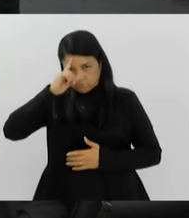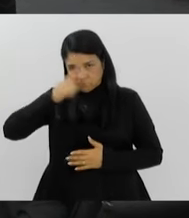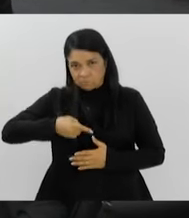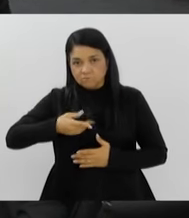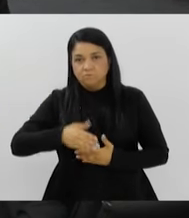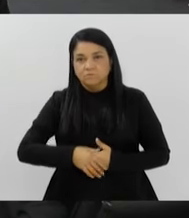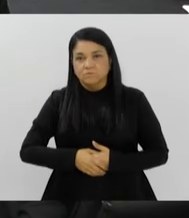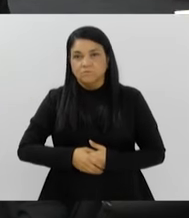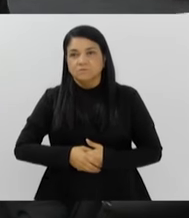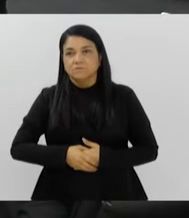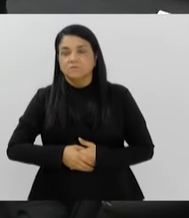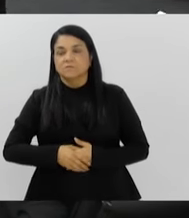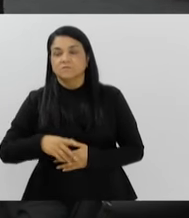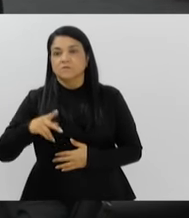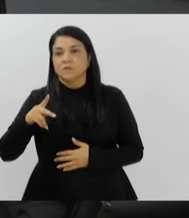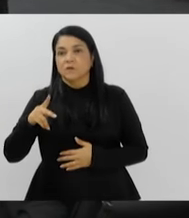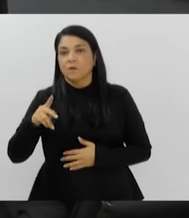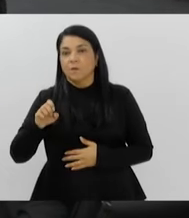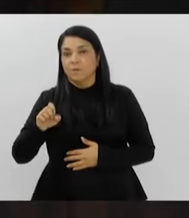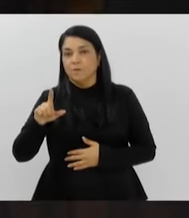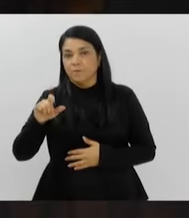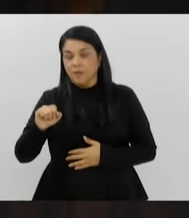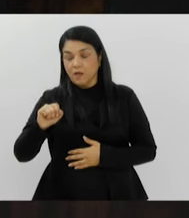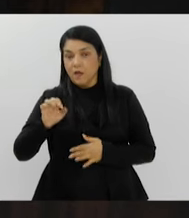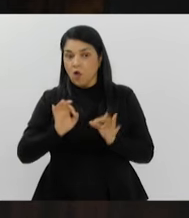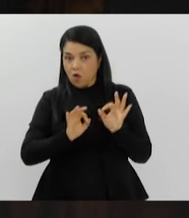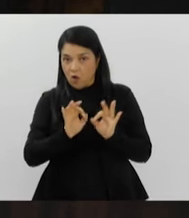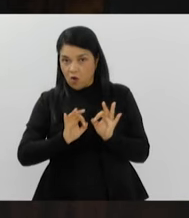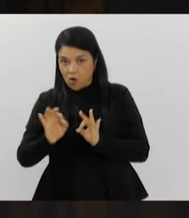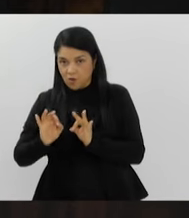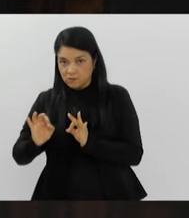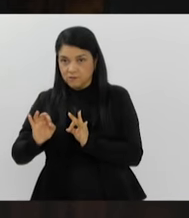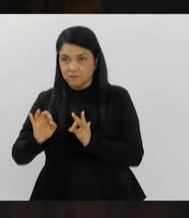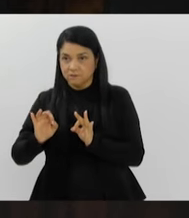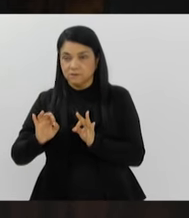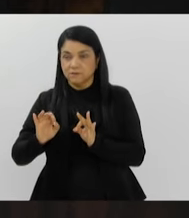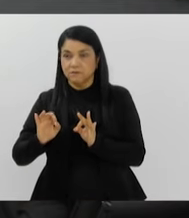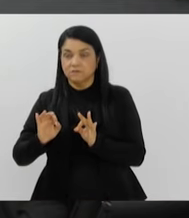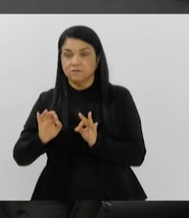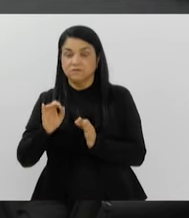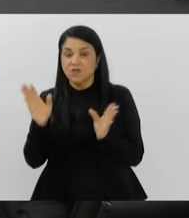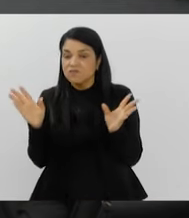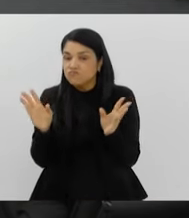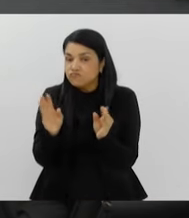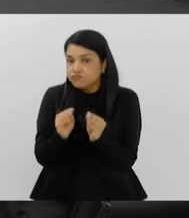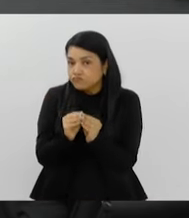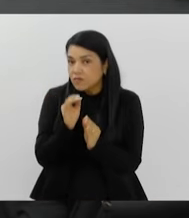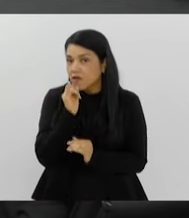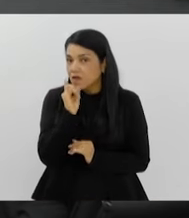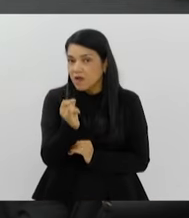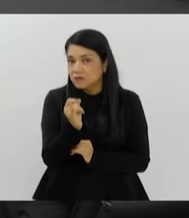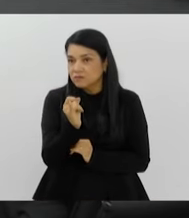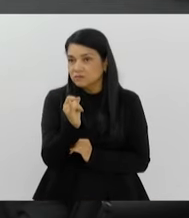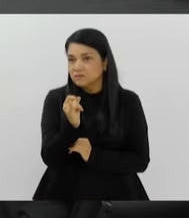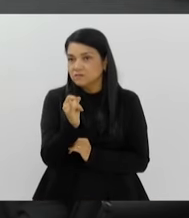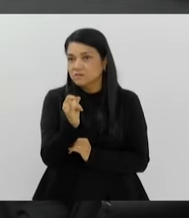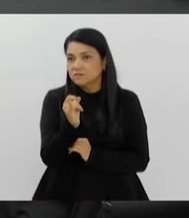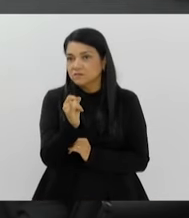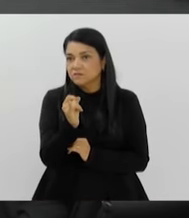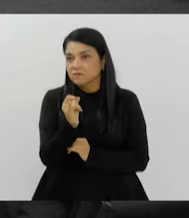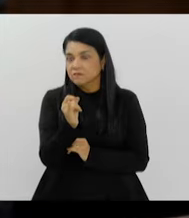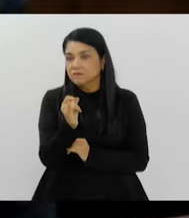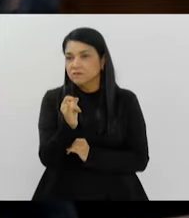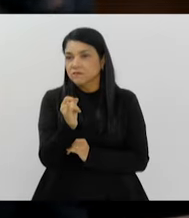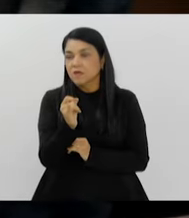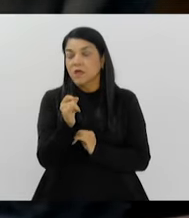O pela ordem é necessário quando é um breve recado. Mas não vai ter breve recado.